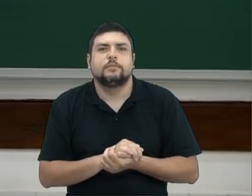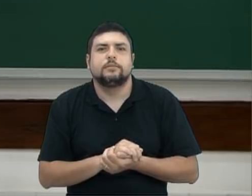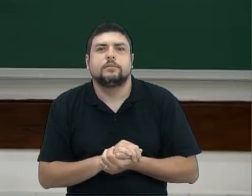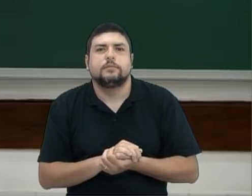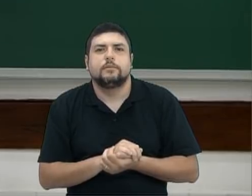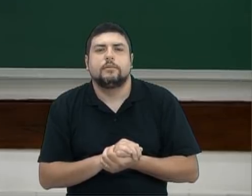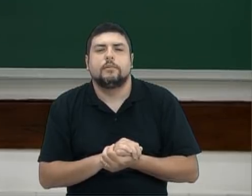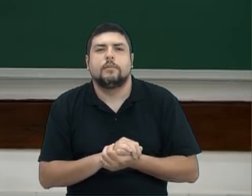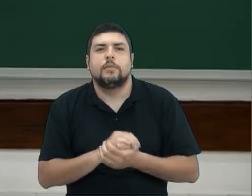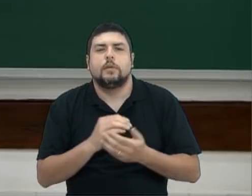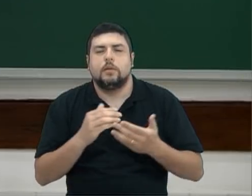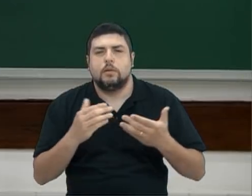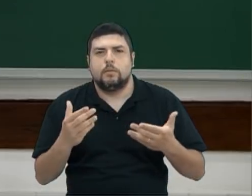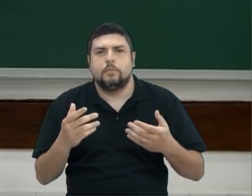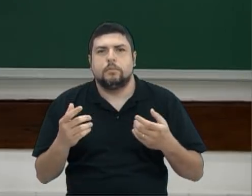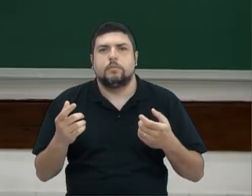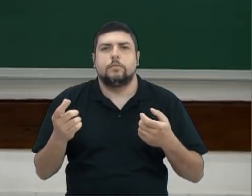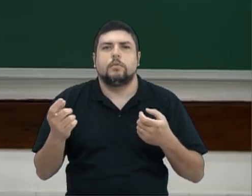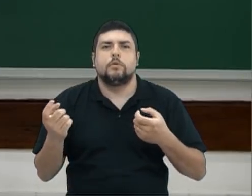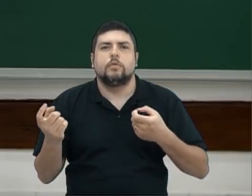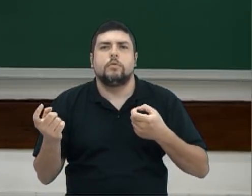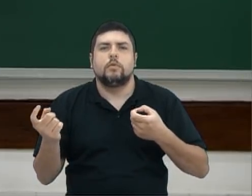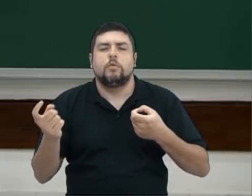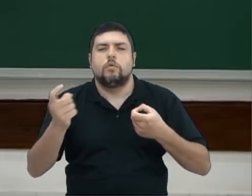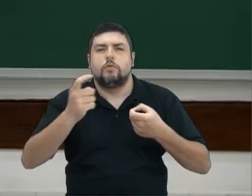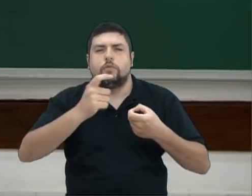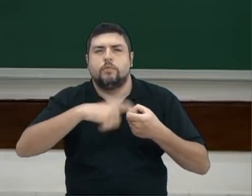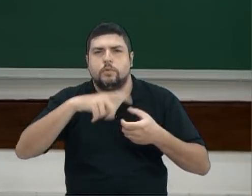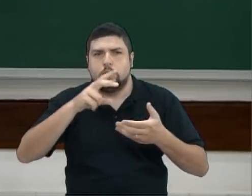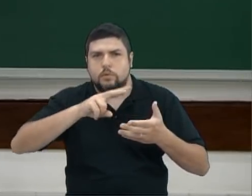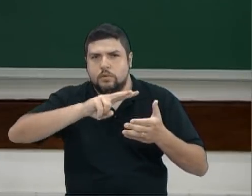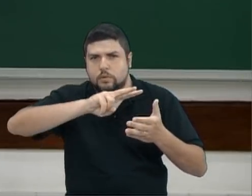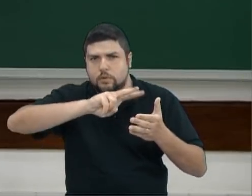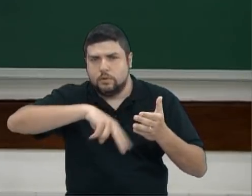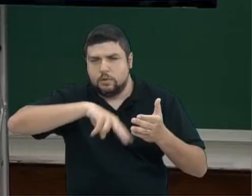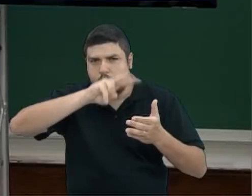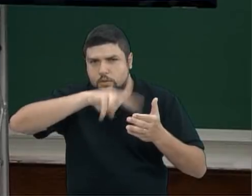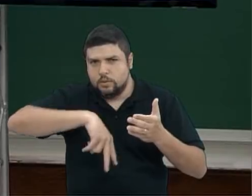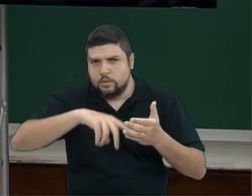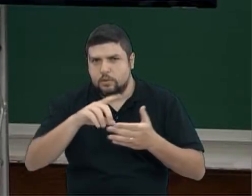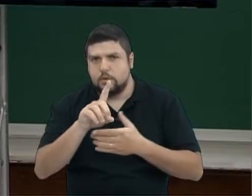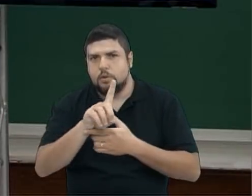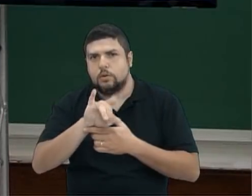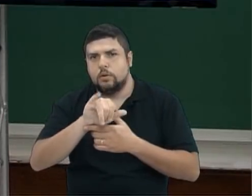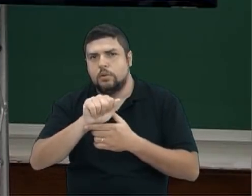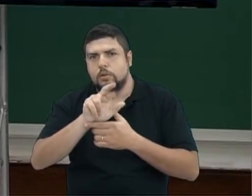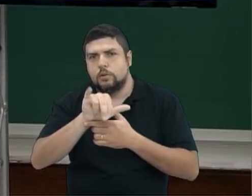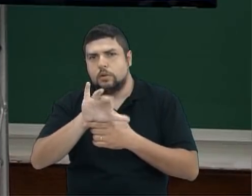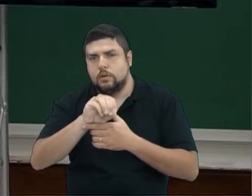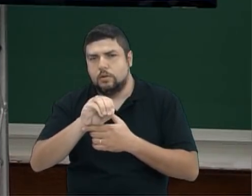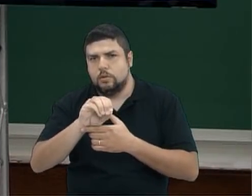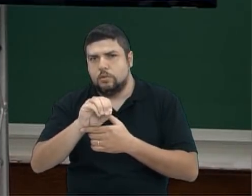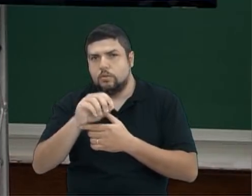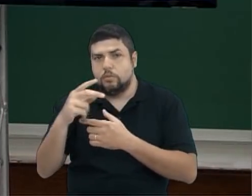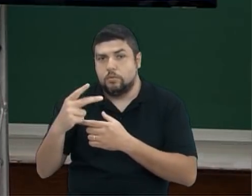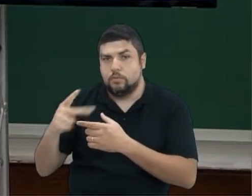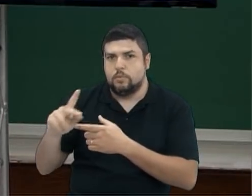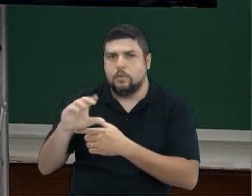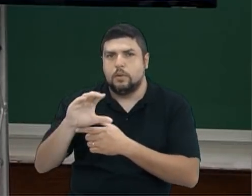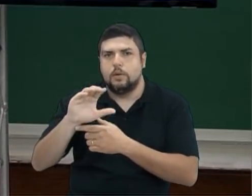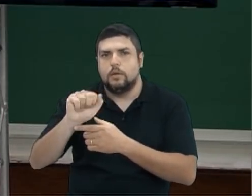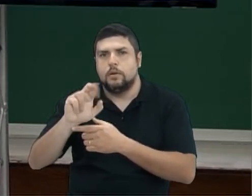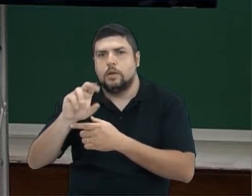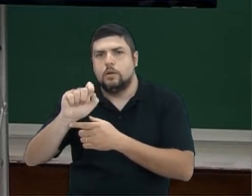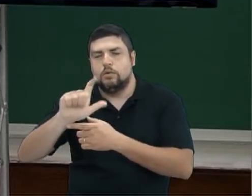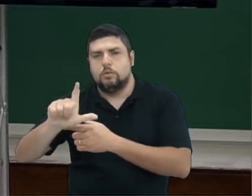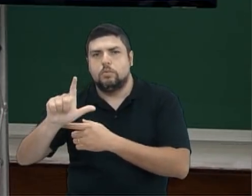Vamos retomar a leitura do diário de Carol, agora lembrando então que ele foi pensado